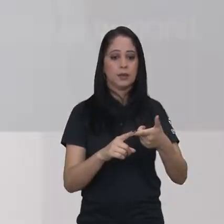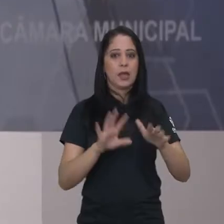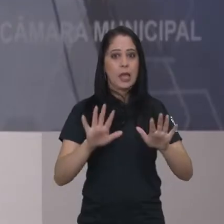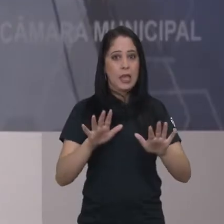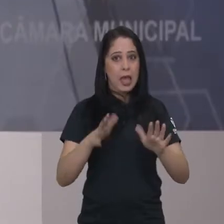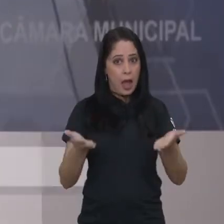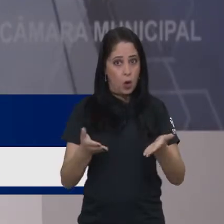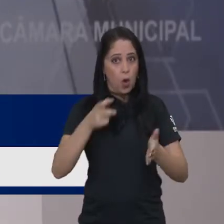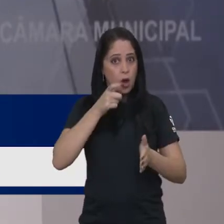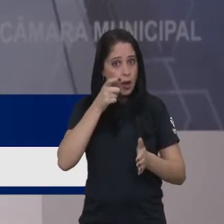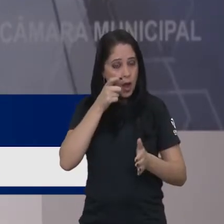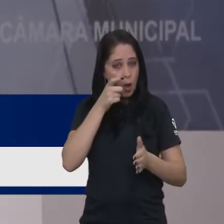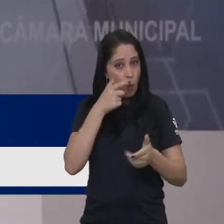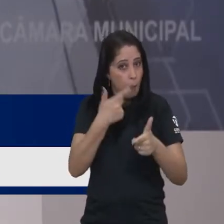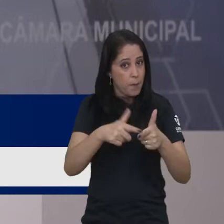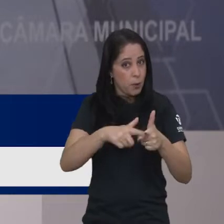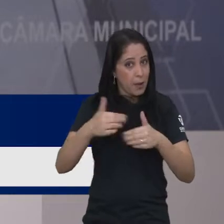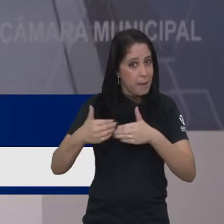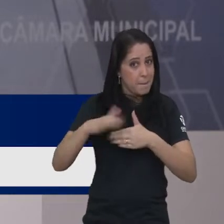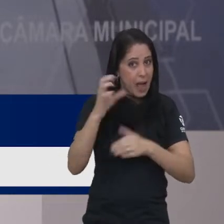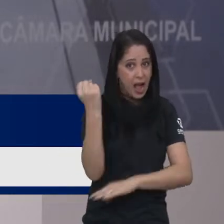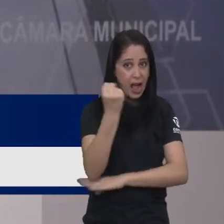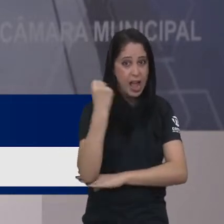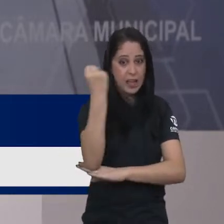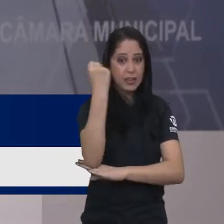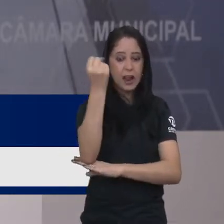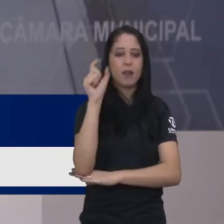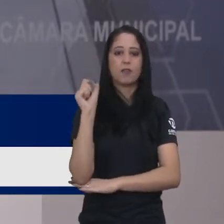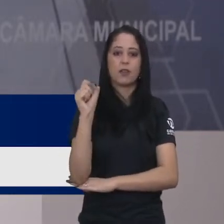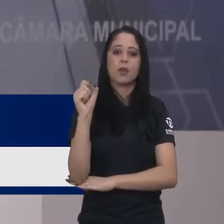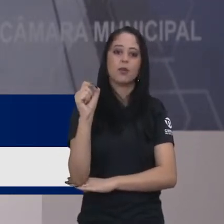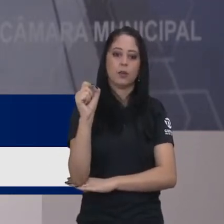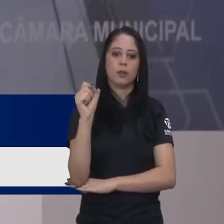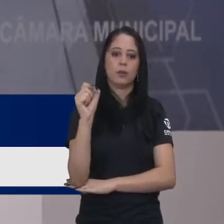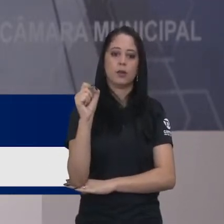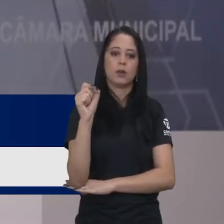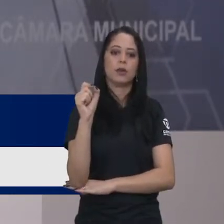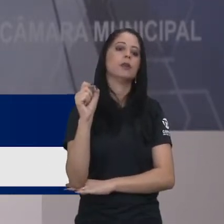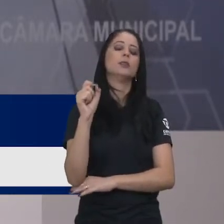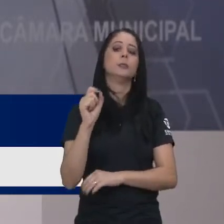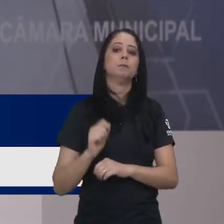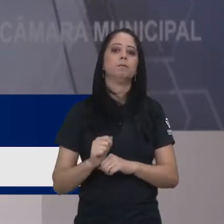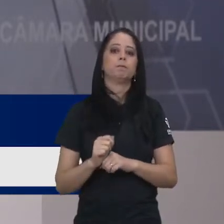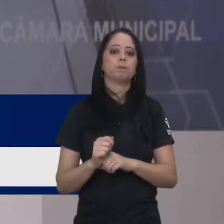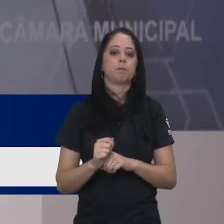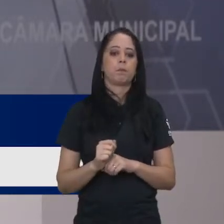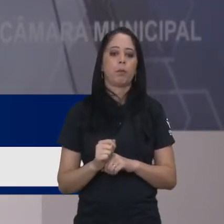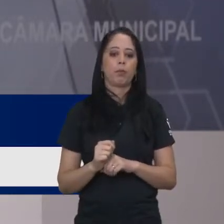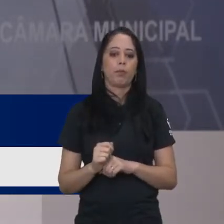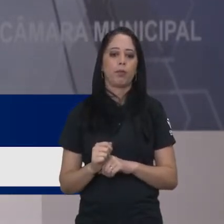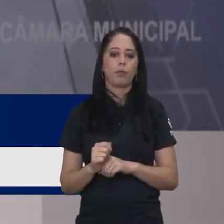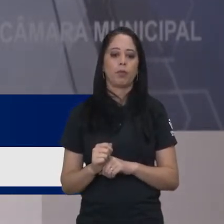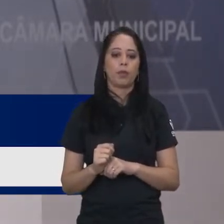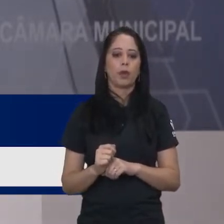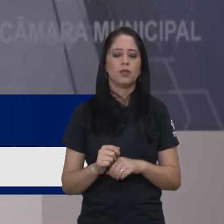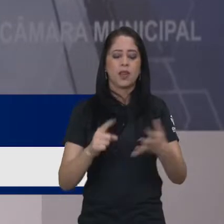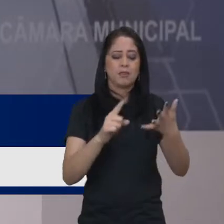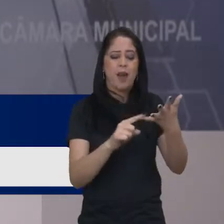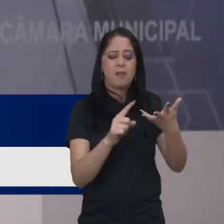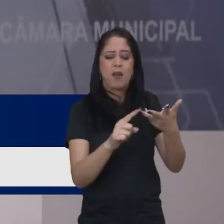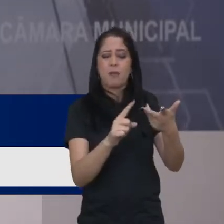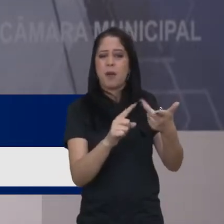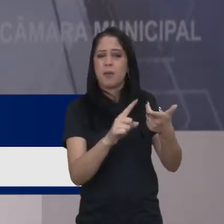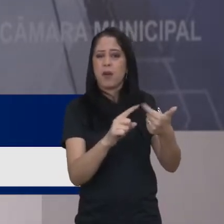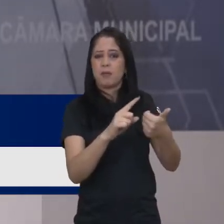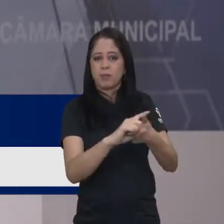interessa, no problema que a gente vive uma crise mais aguda agora, a questão da redução de risco, do plano municipal de redução de risco. Então, tem